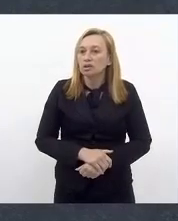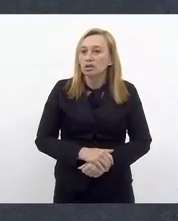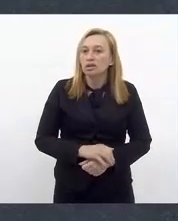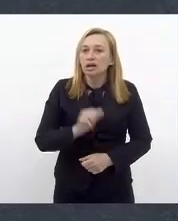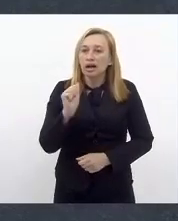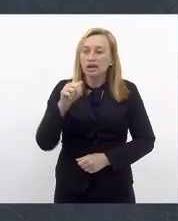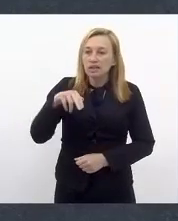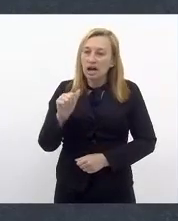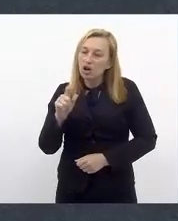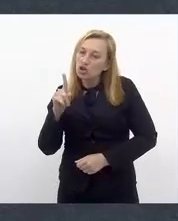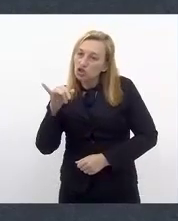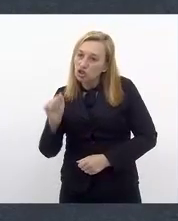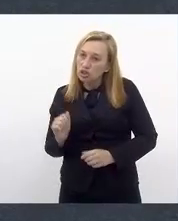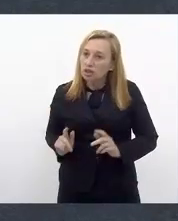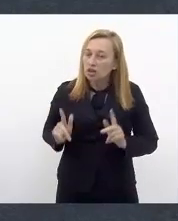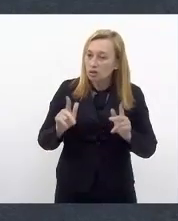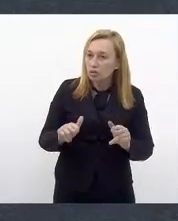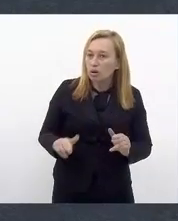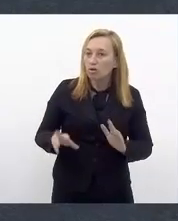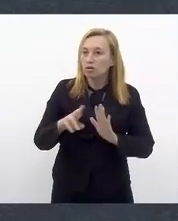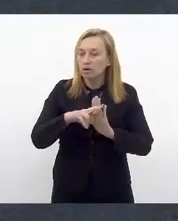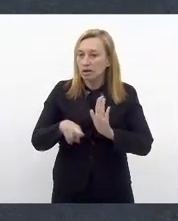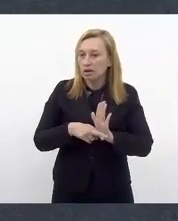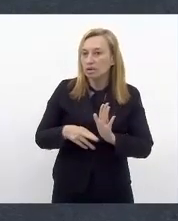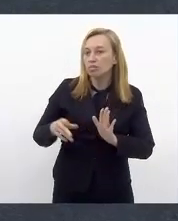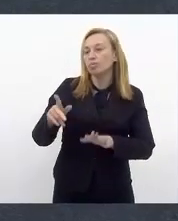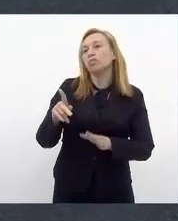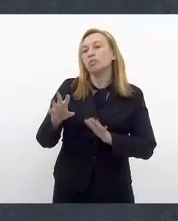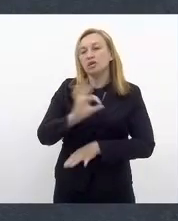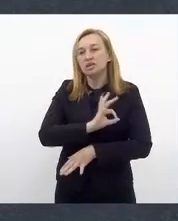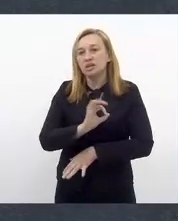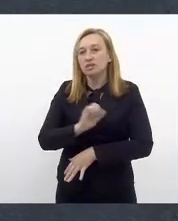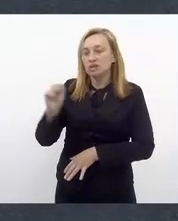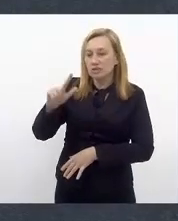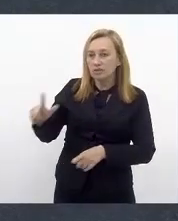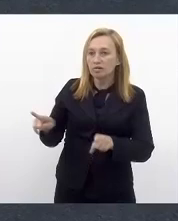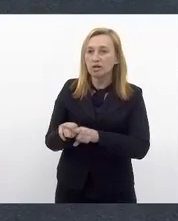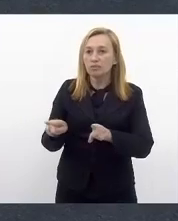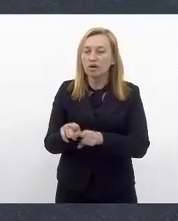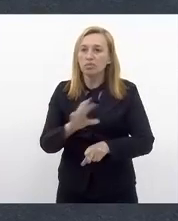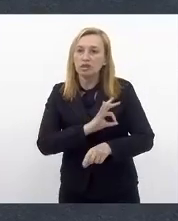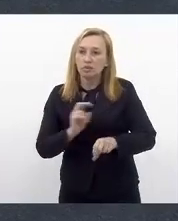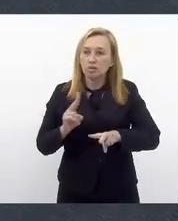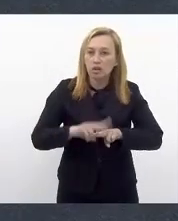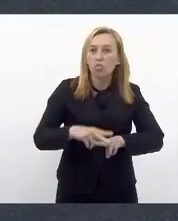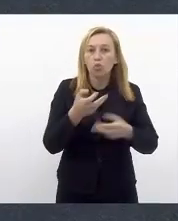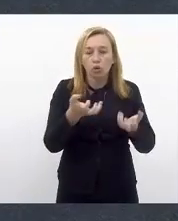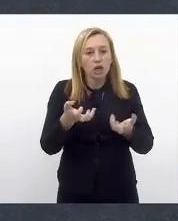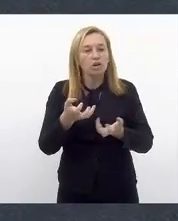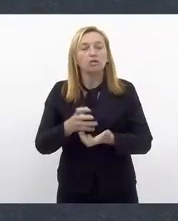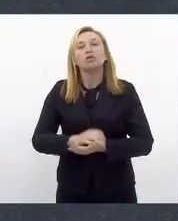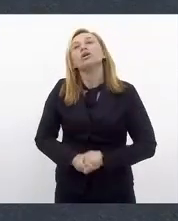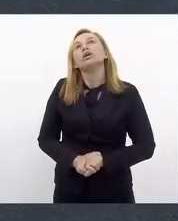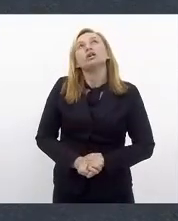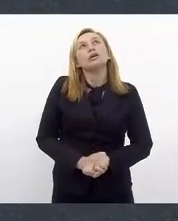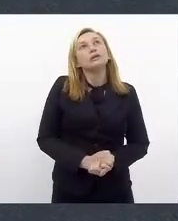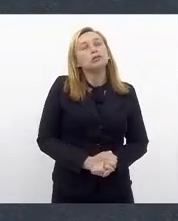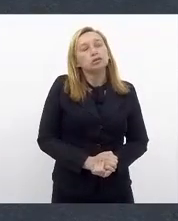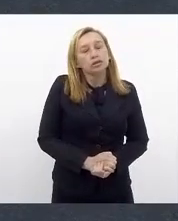analogia né nas mesmas regras dos policiais civis e dois policiais penais eu quero